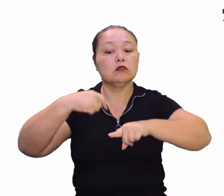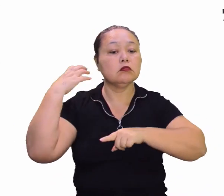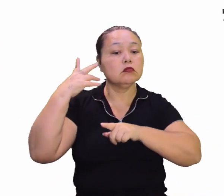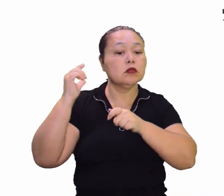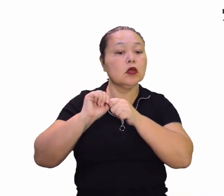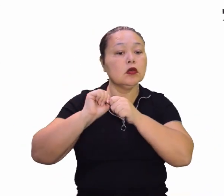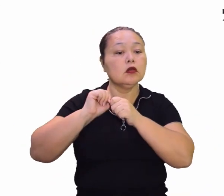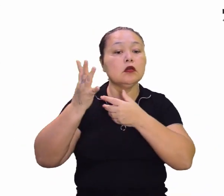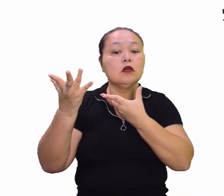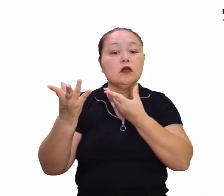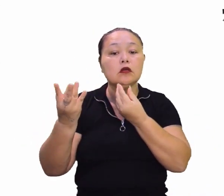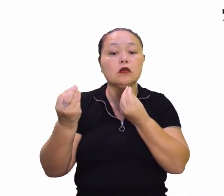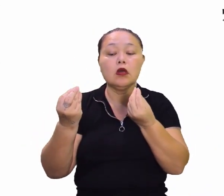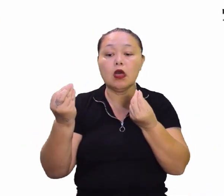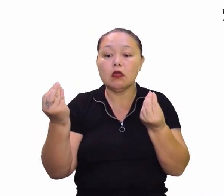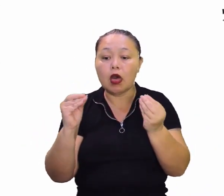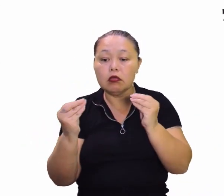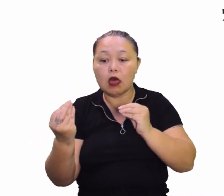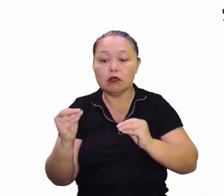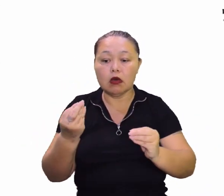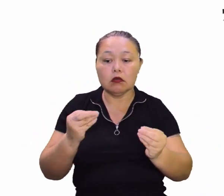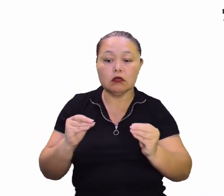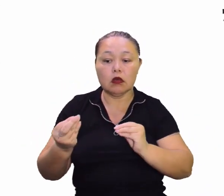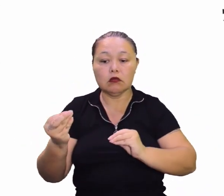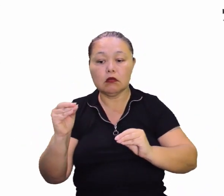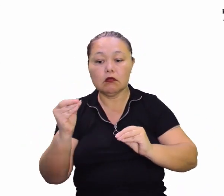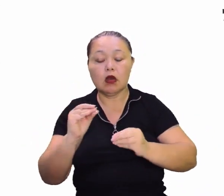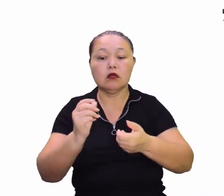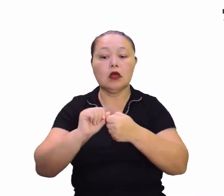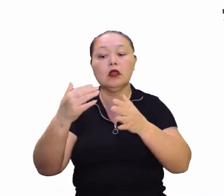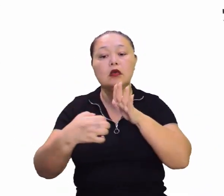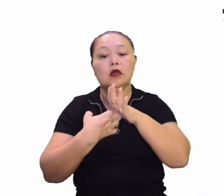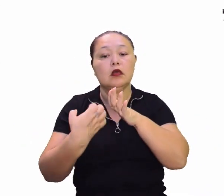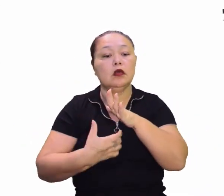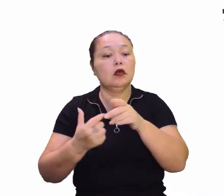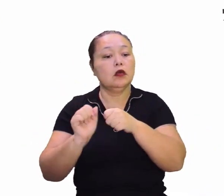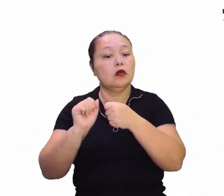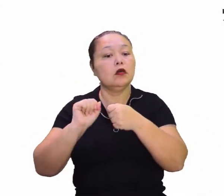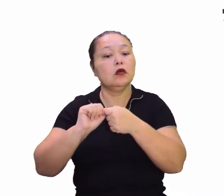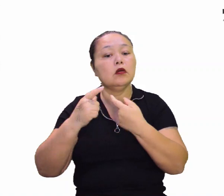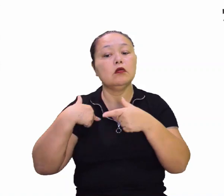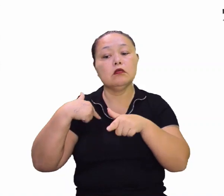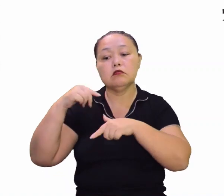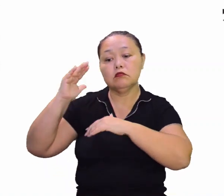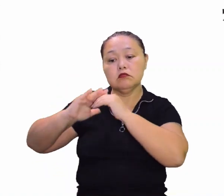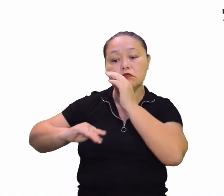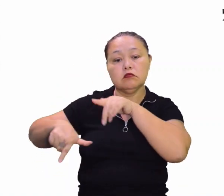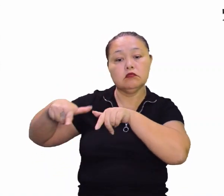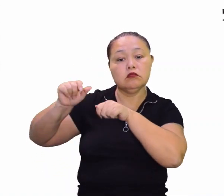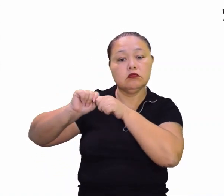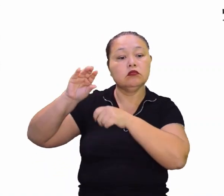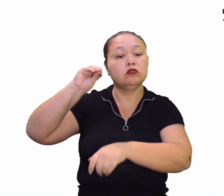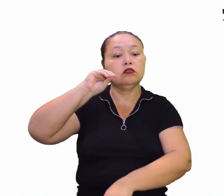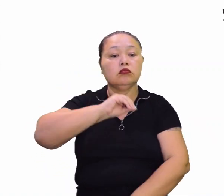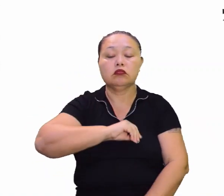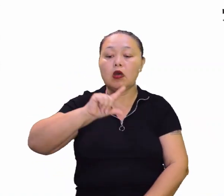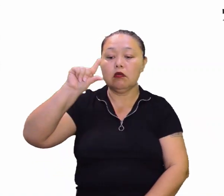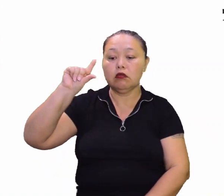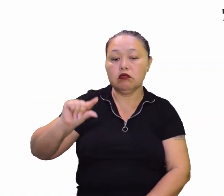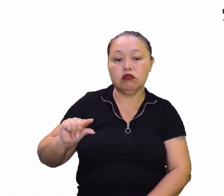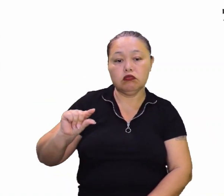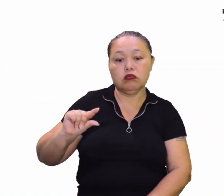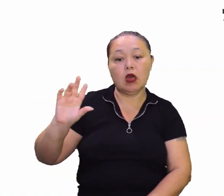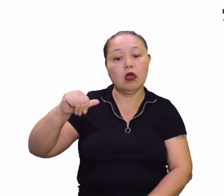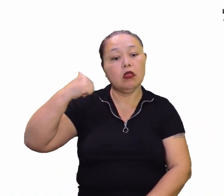som sejam manufaturados, ou seja, montados, em geral, por trabalhadores que ganham um salário inferior